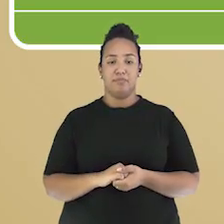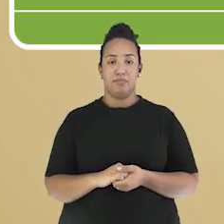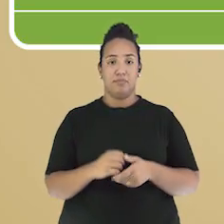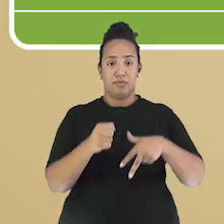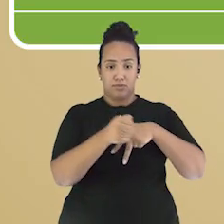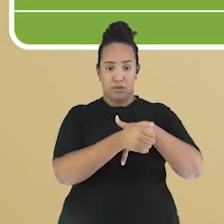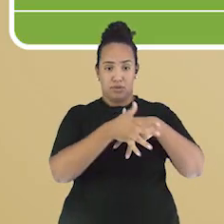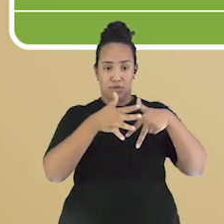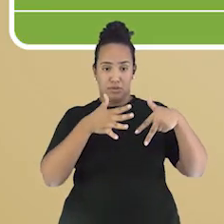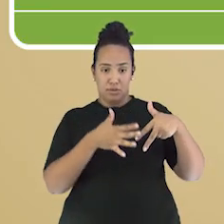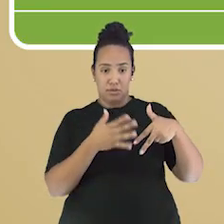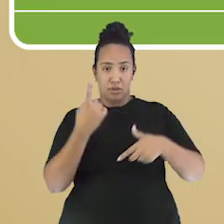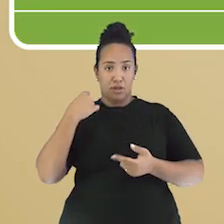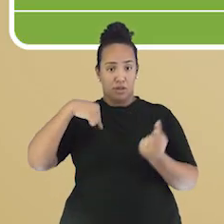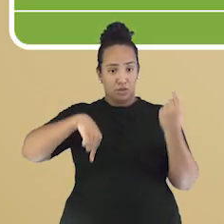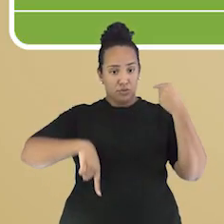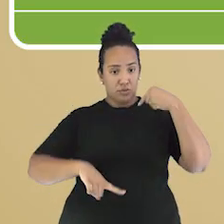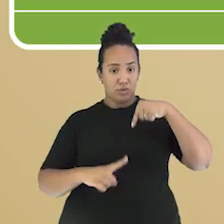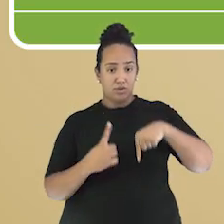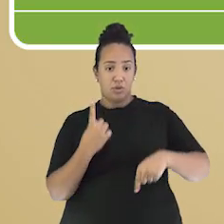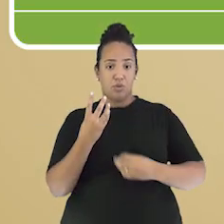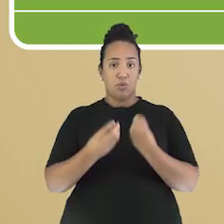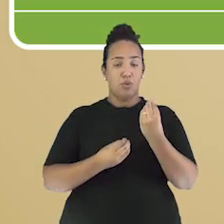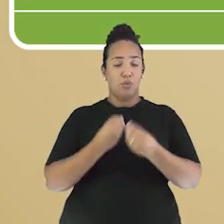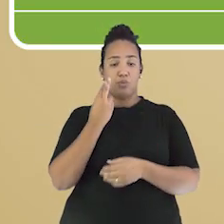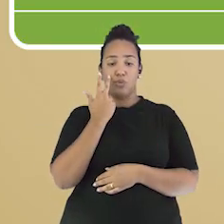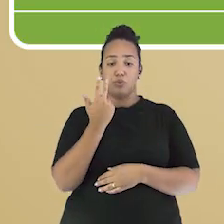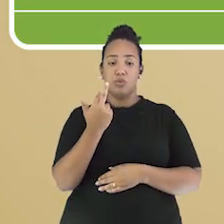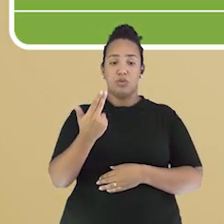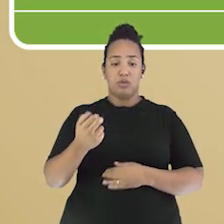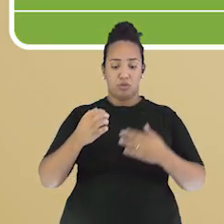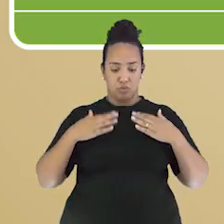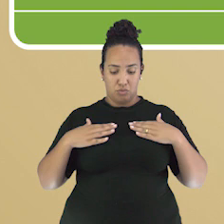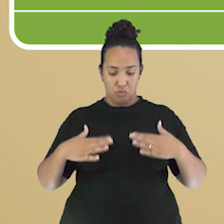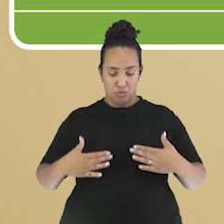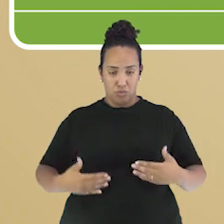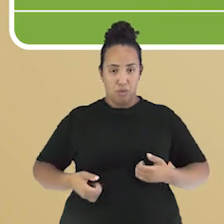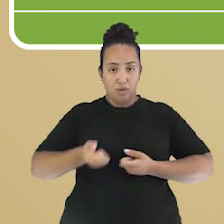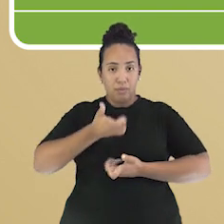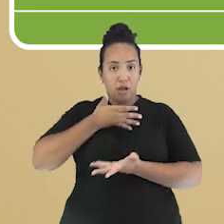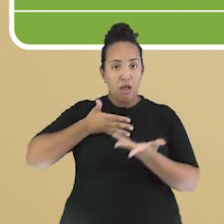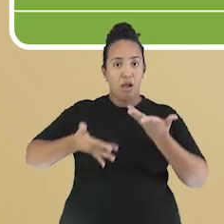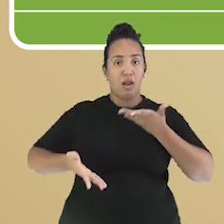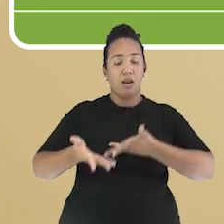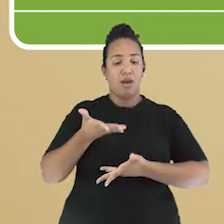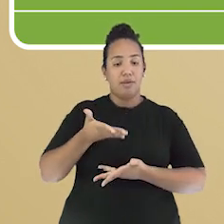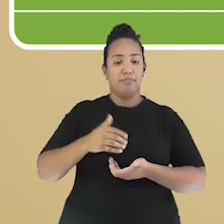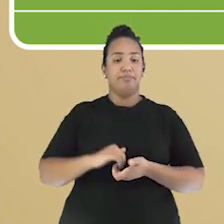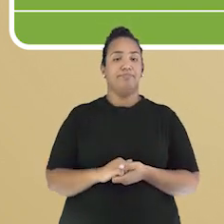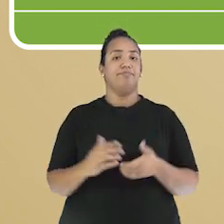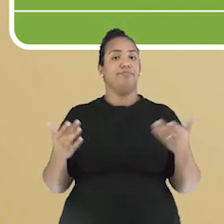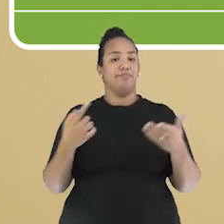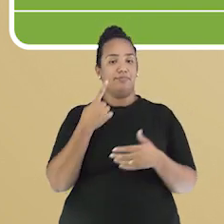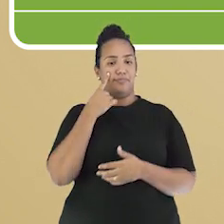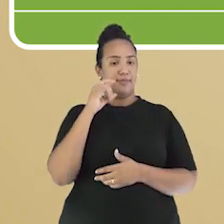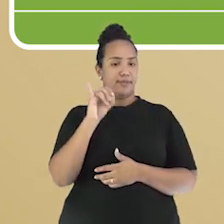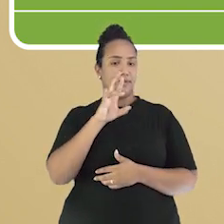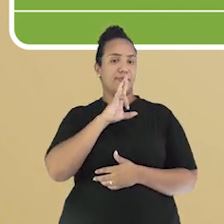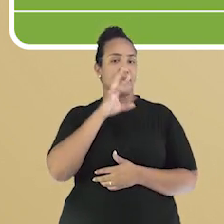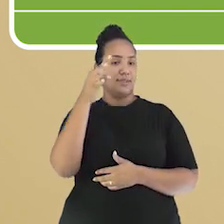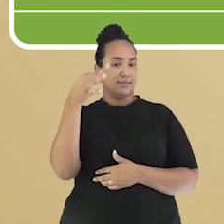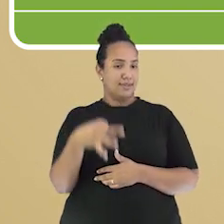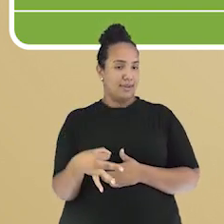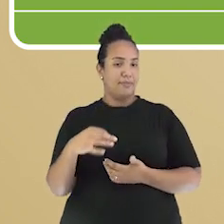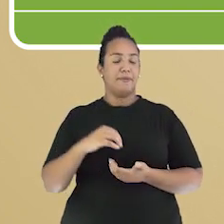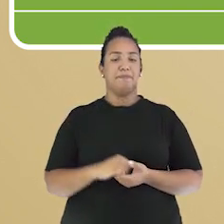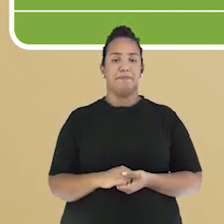Como o sistema circulatório realiza a distribuição dos nutrientes no corpo humano? Vamos conferir se